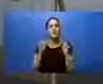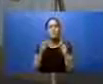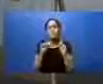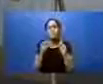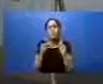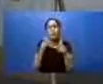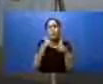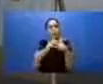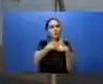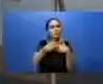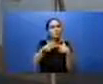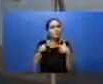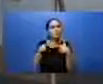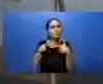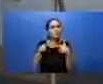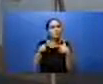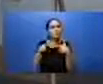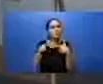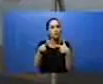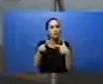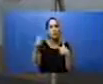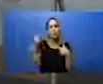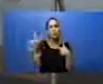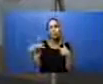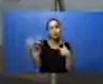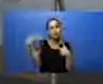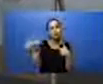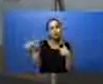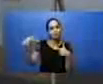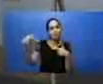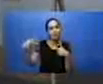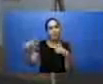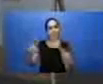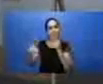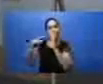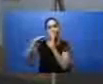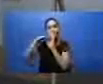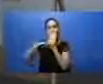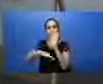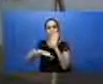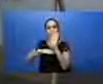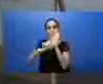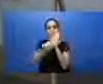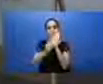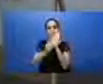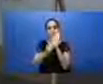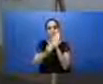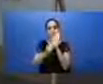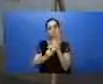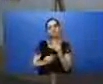dividido pelos dois denominadores.